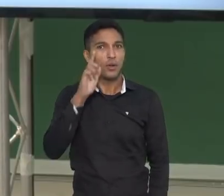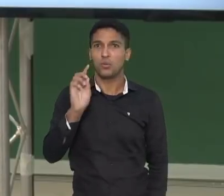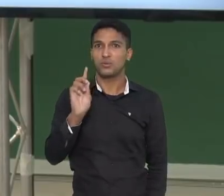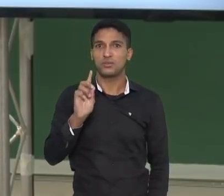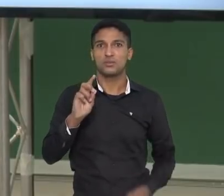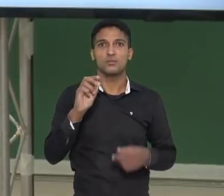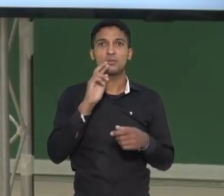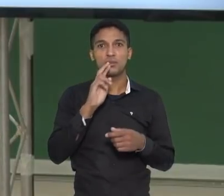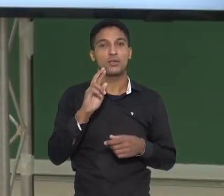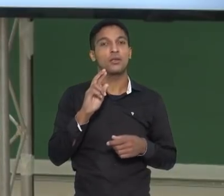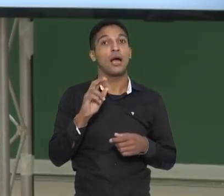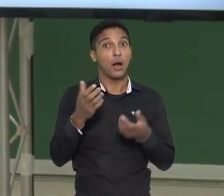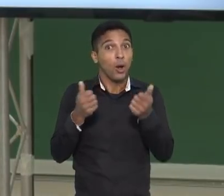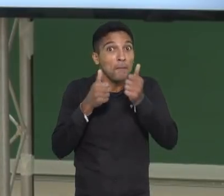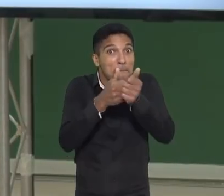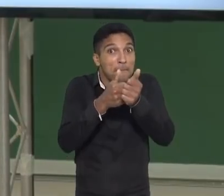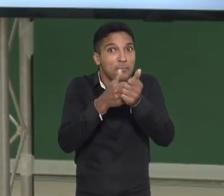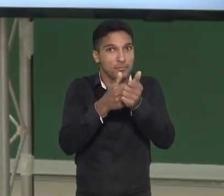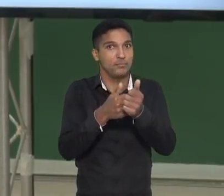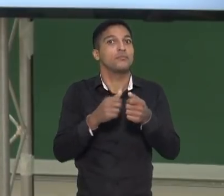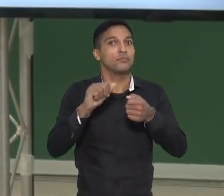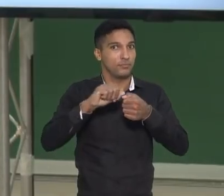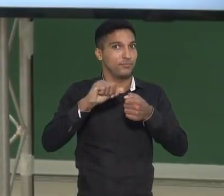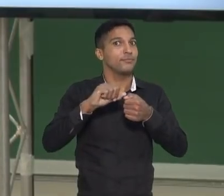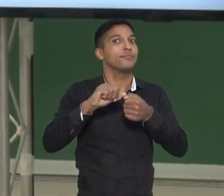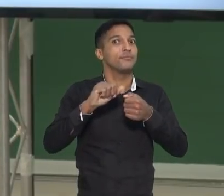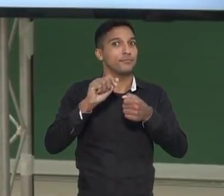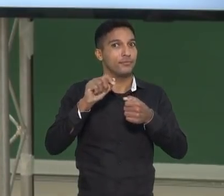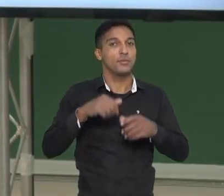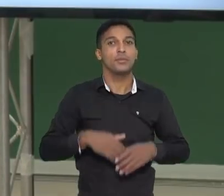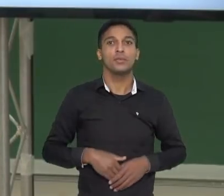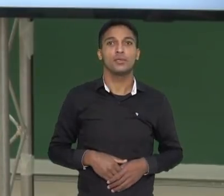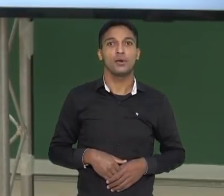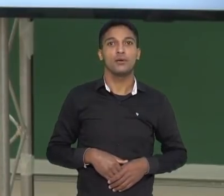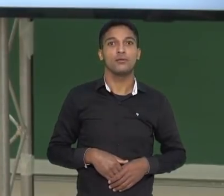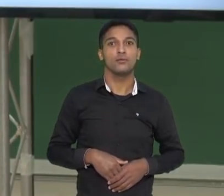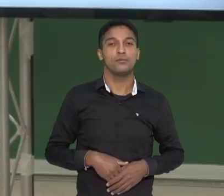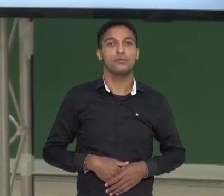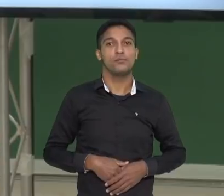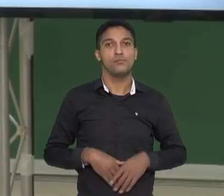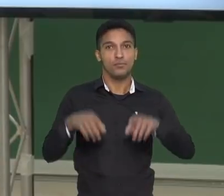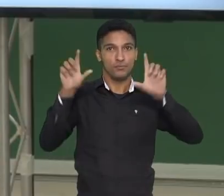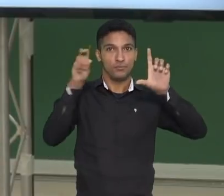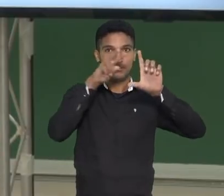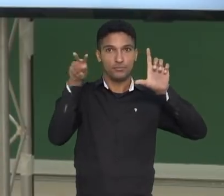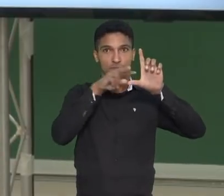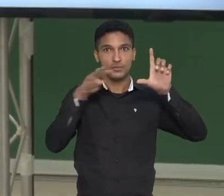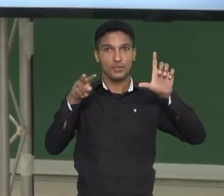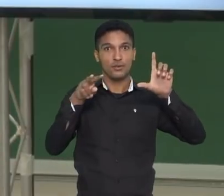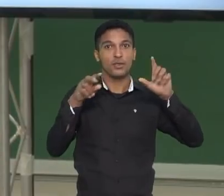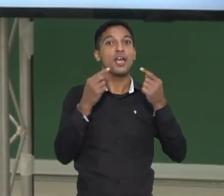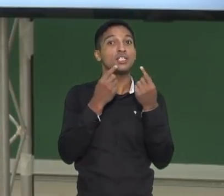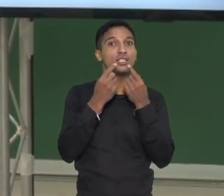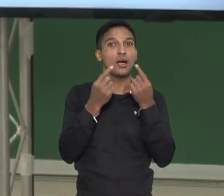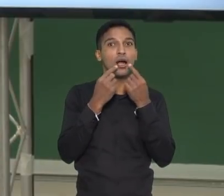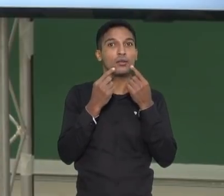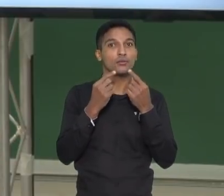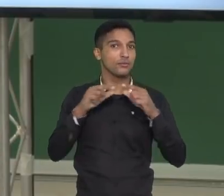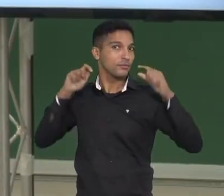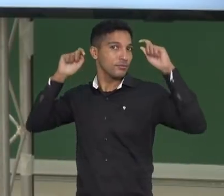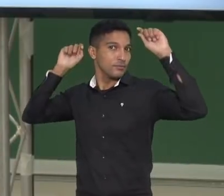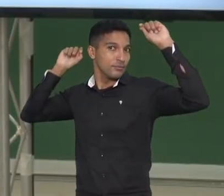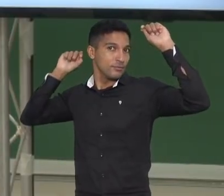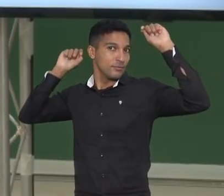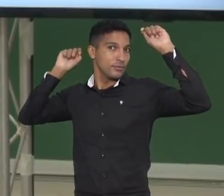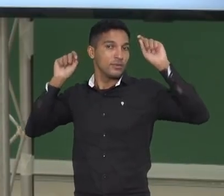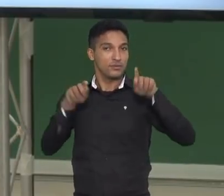e faz. Vamos lá? Podemos dizer que o entendimento entre a raposa e o pequeno príncipe dá-se pelo diálogo. Observe o